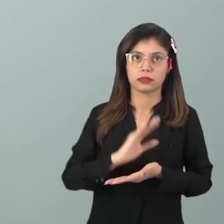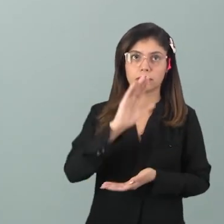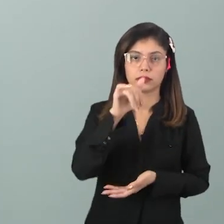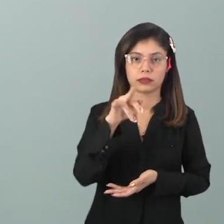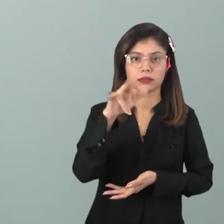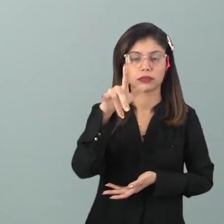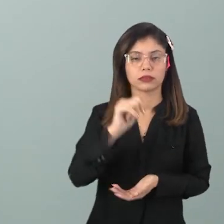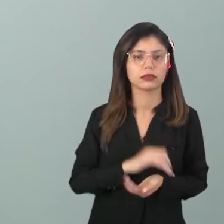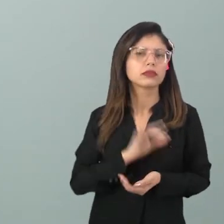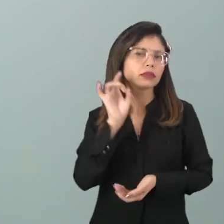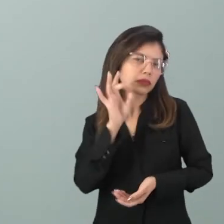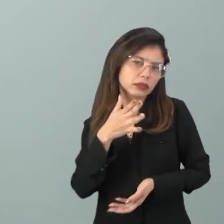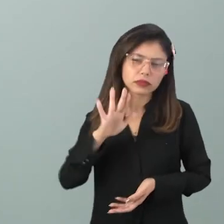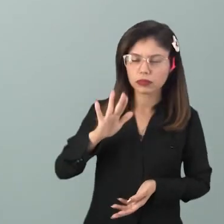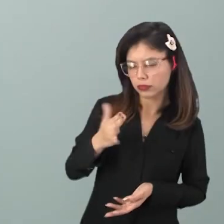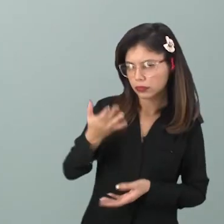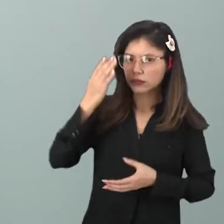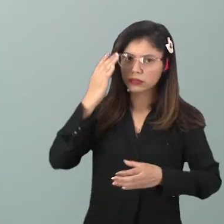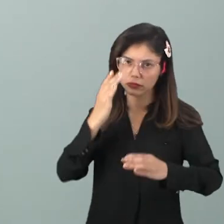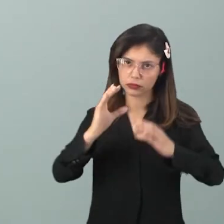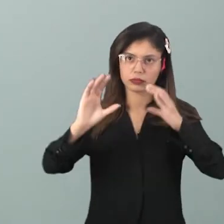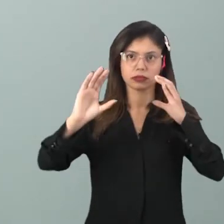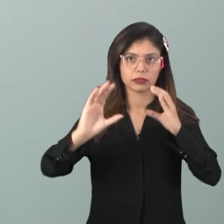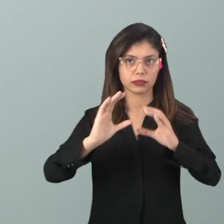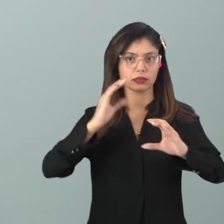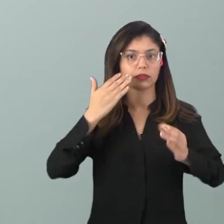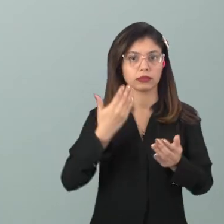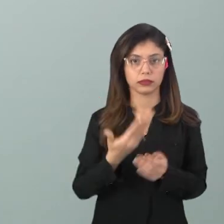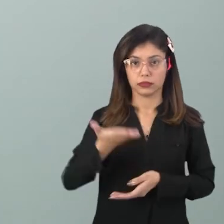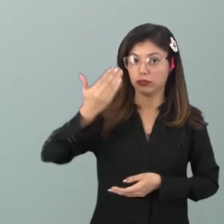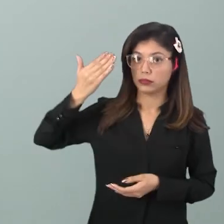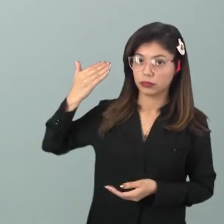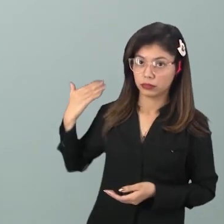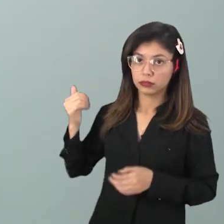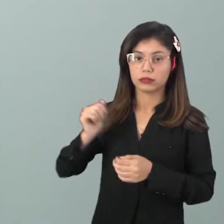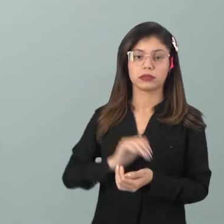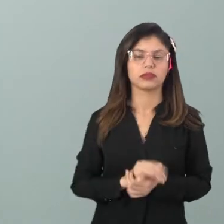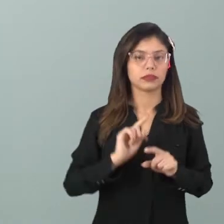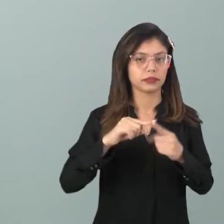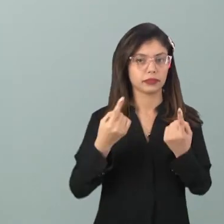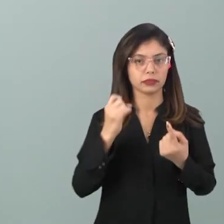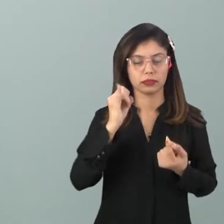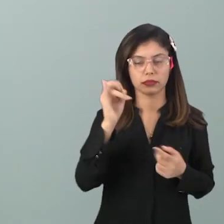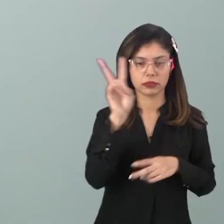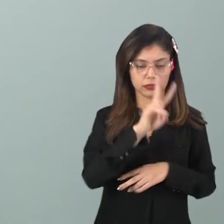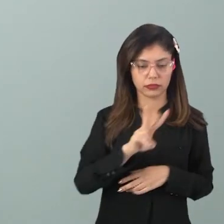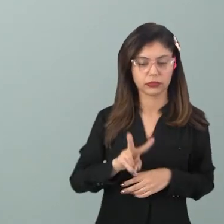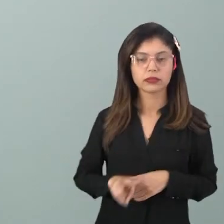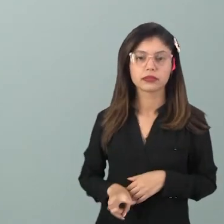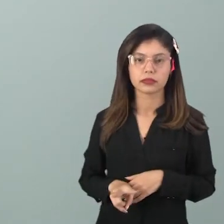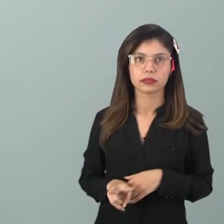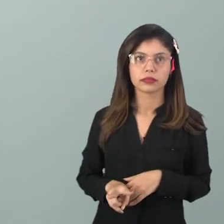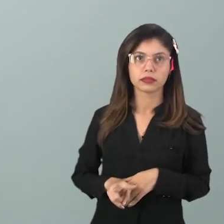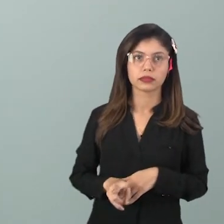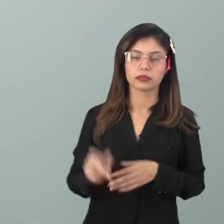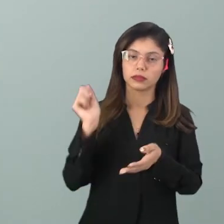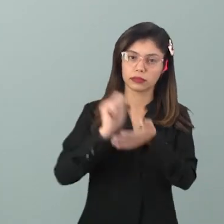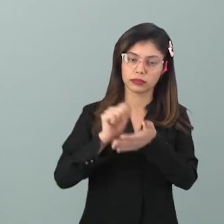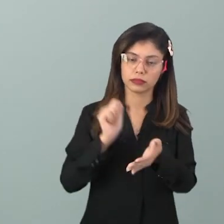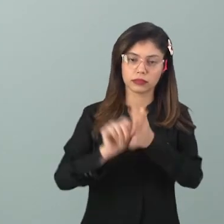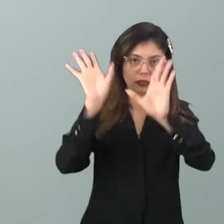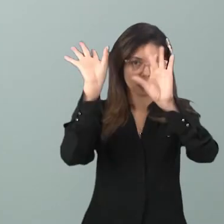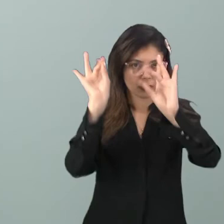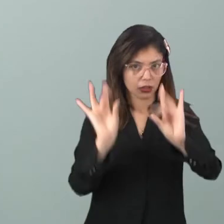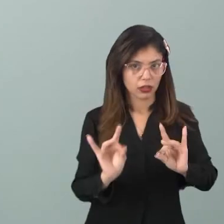faz referência, sim, à canção anterior. Mas se você lê a